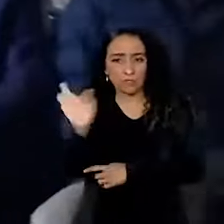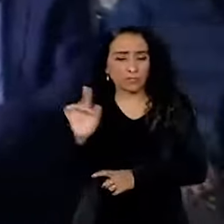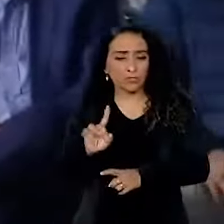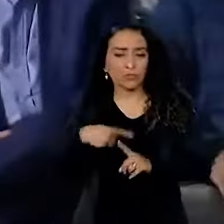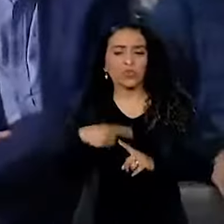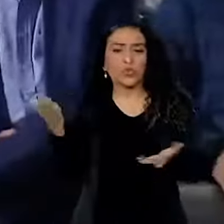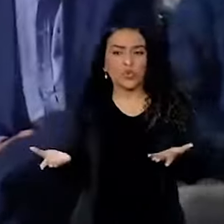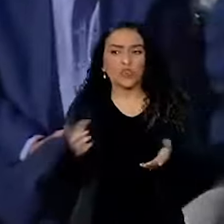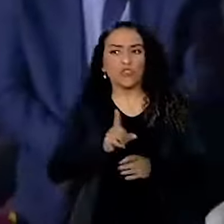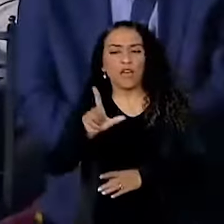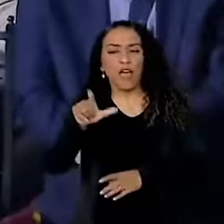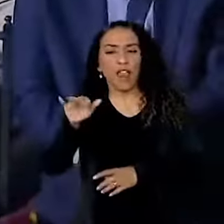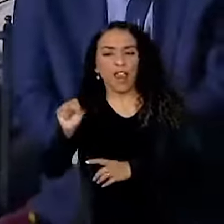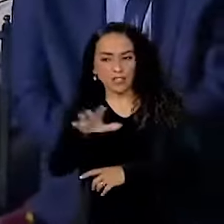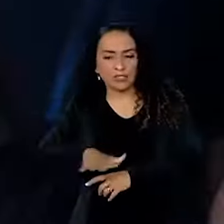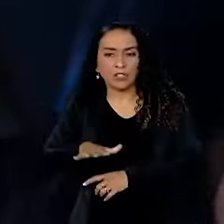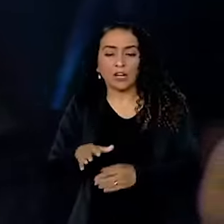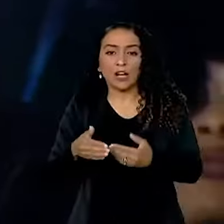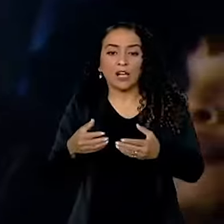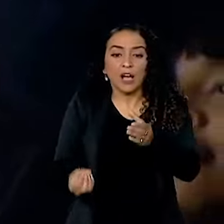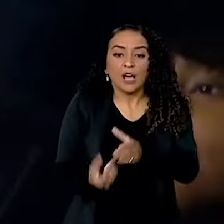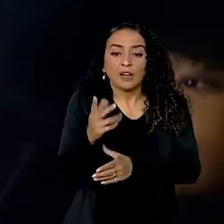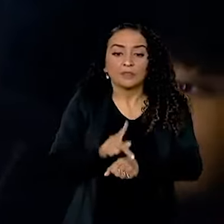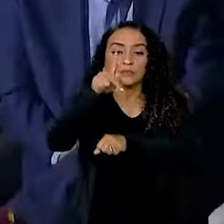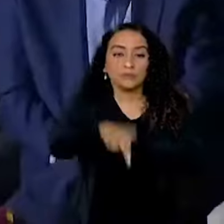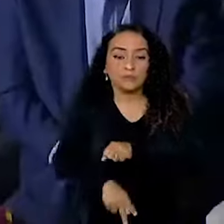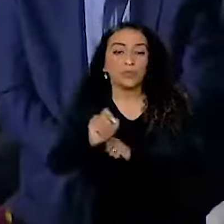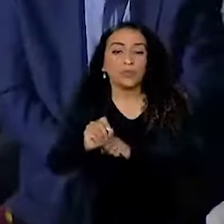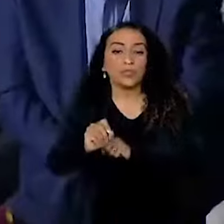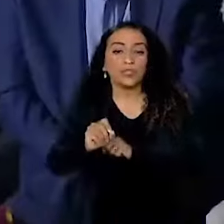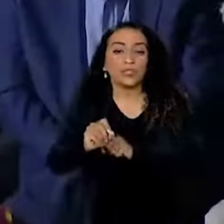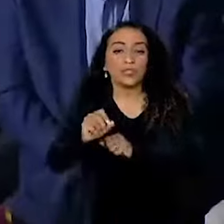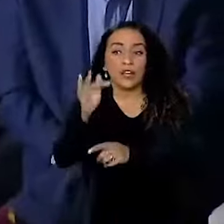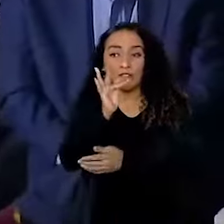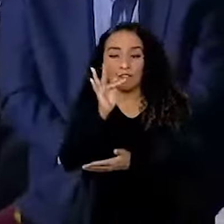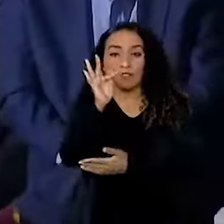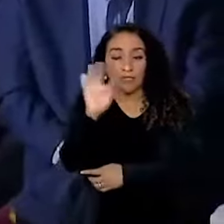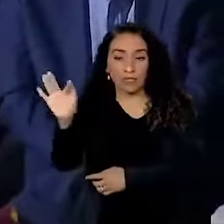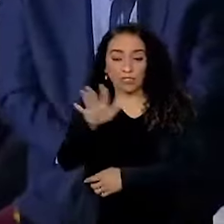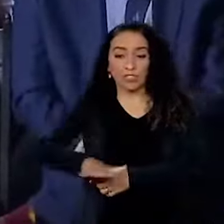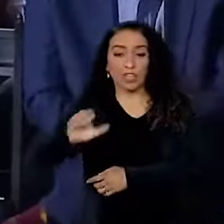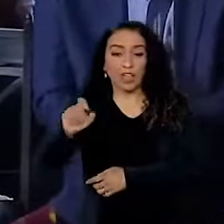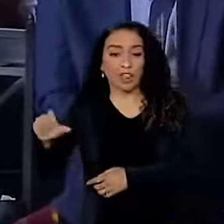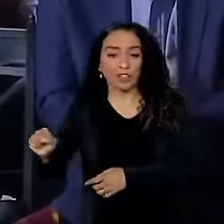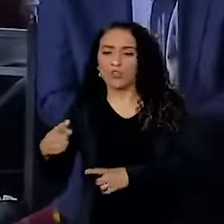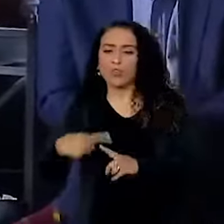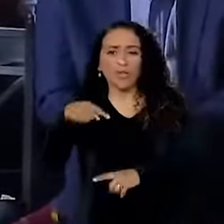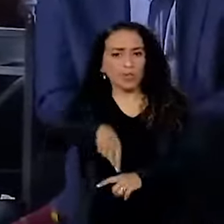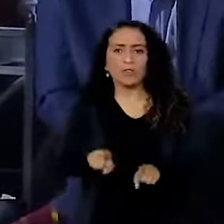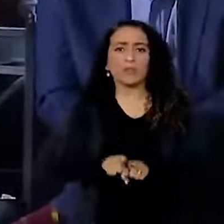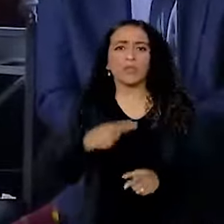na Zona Leste e acabamos de lançar a pedra fundamental da faculdade da Zona Leste. Por que é que não pode ter uma